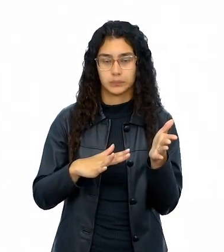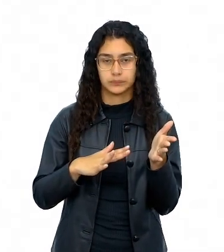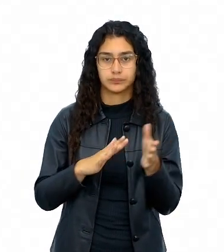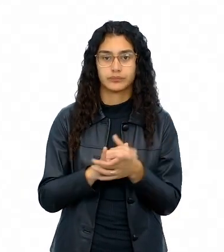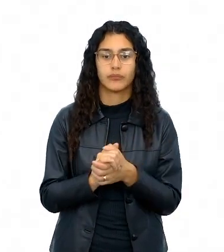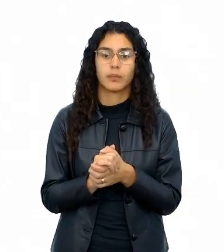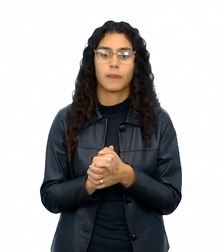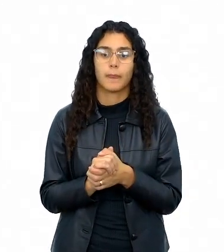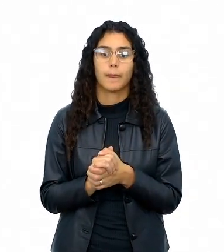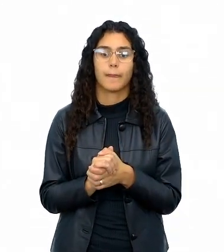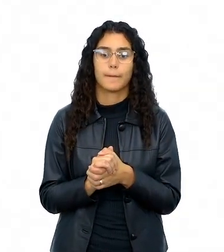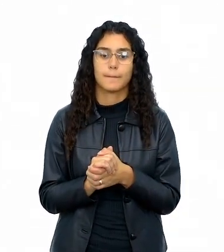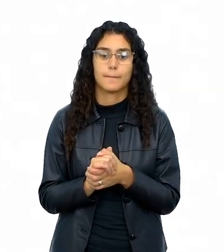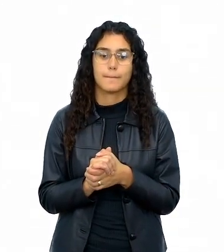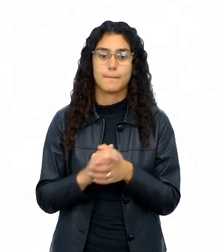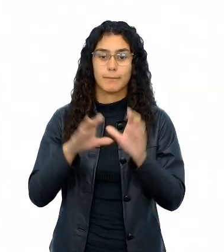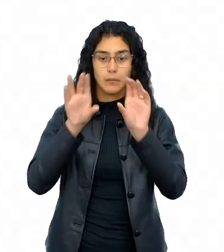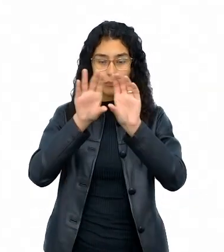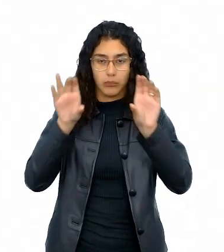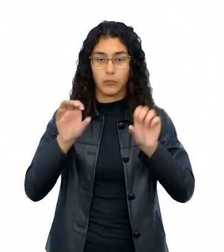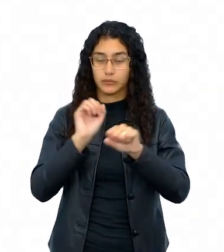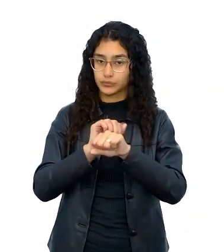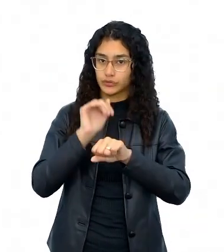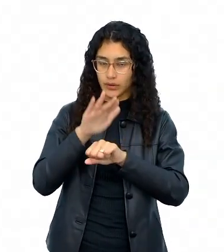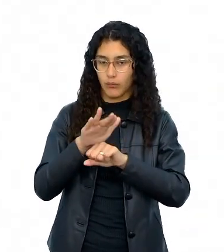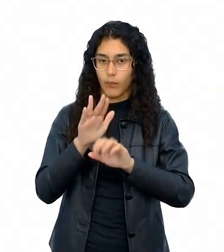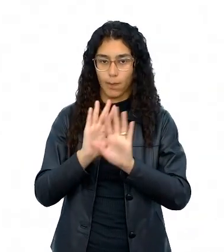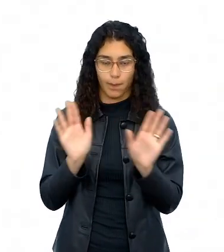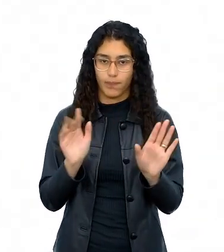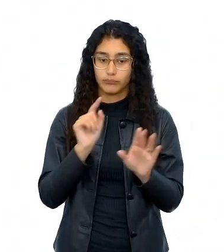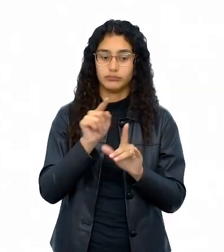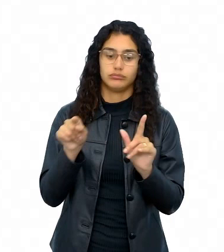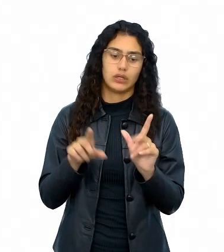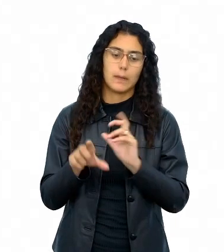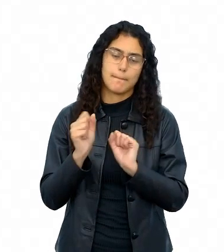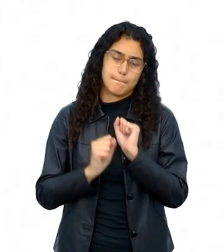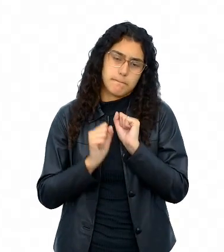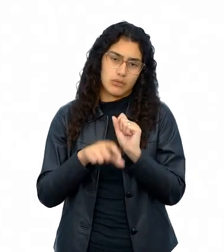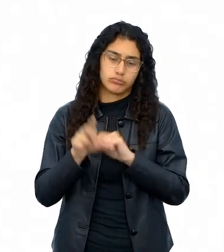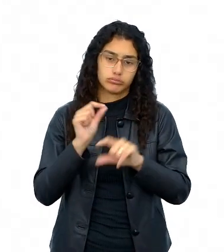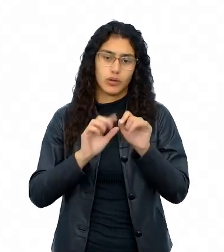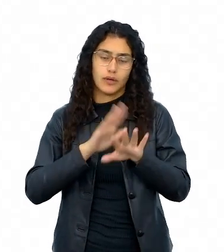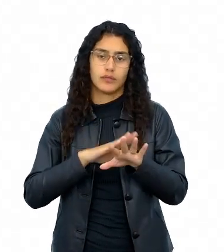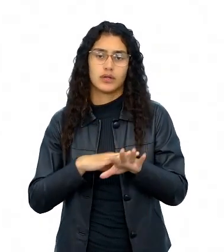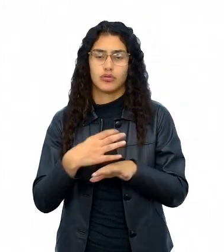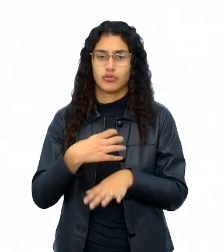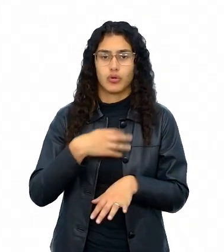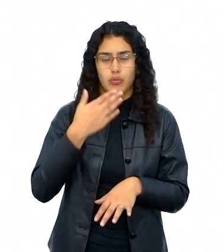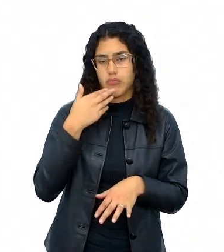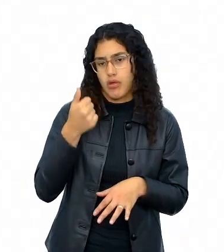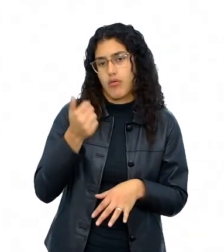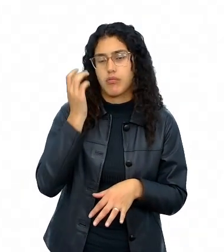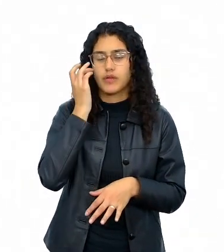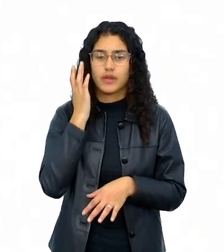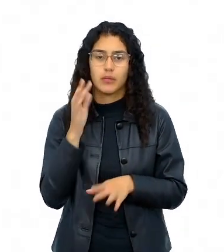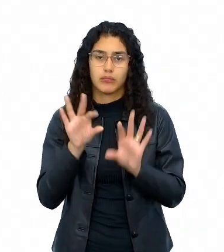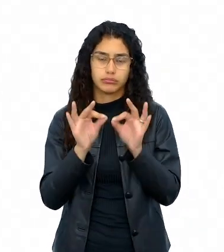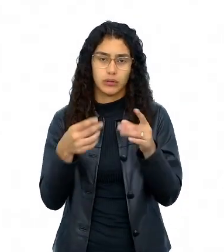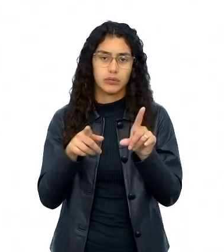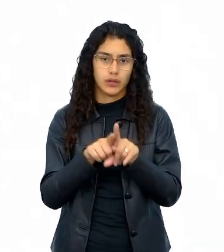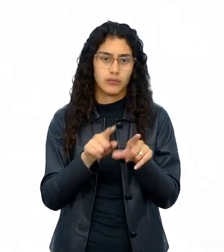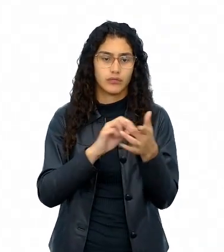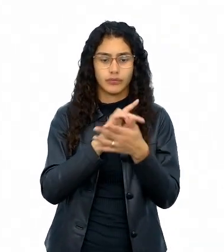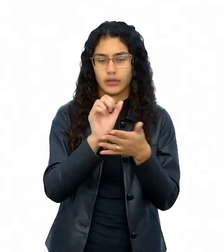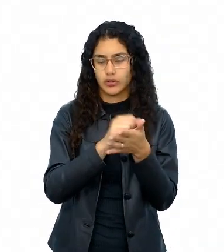por um fluxograma. Mas isso é uma sugestão, tá, professor? Vocês podem fazer de uma maneira mais simples e usar